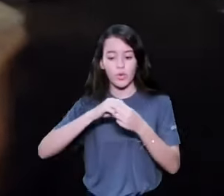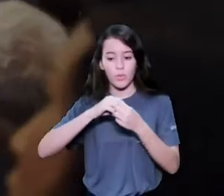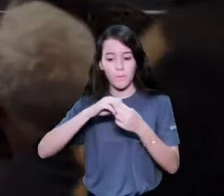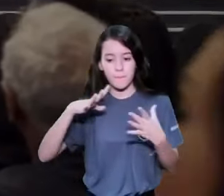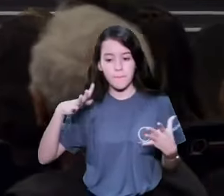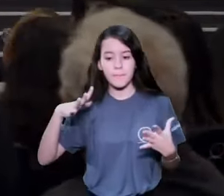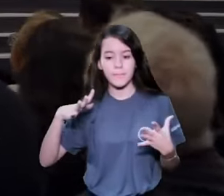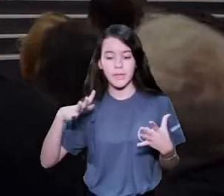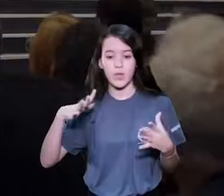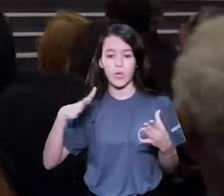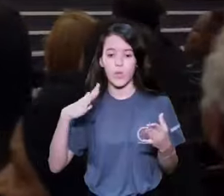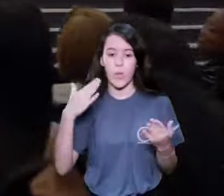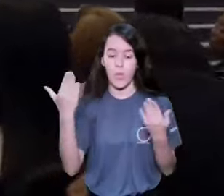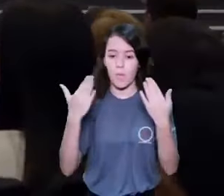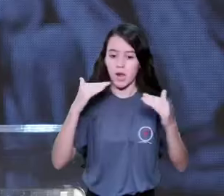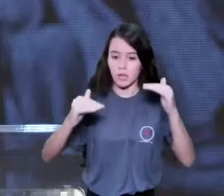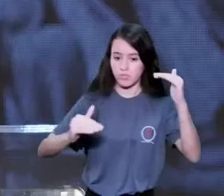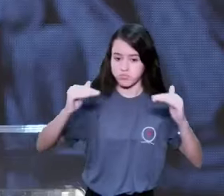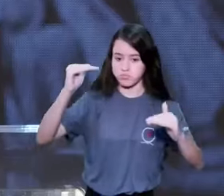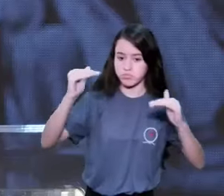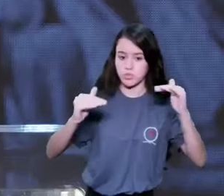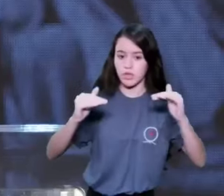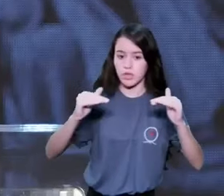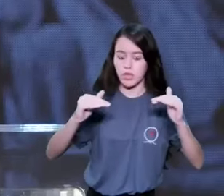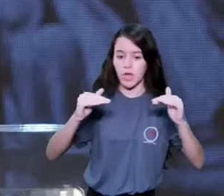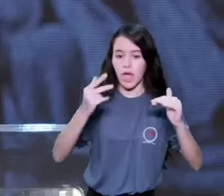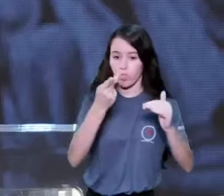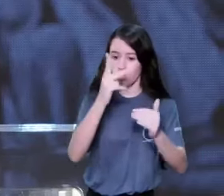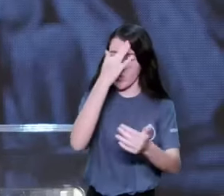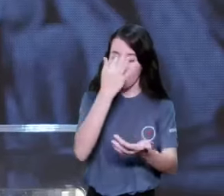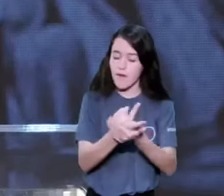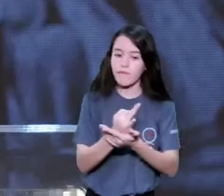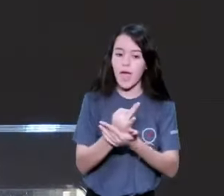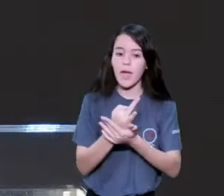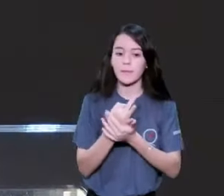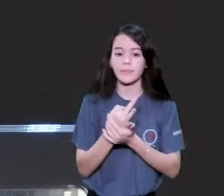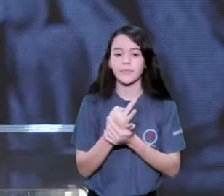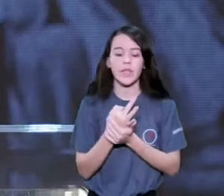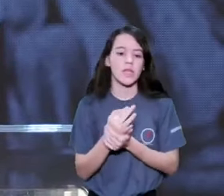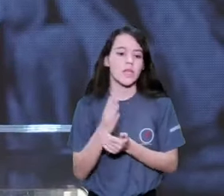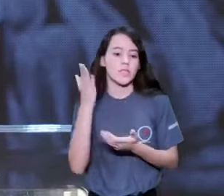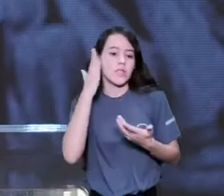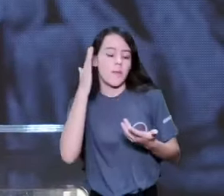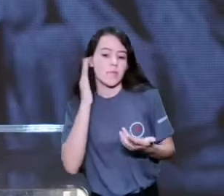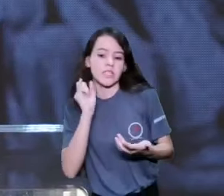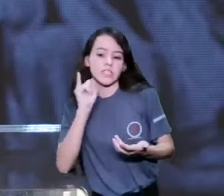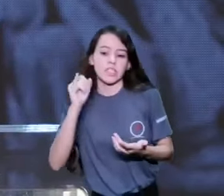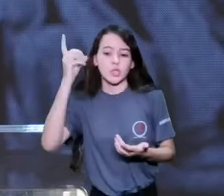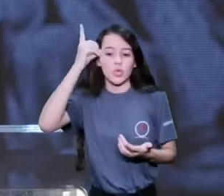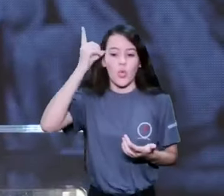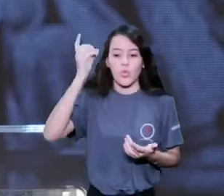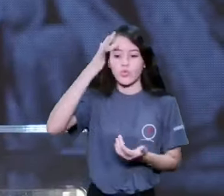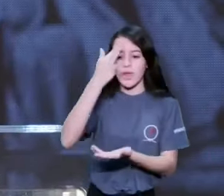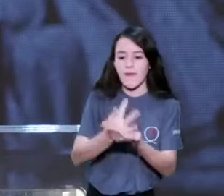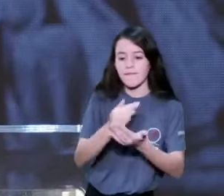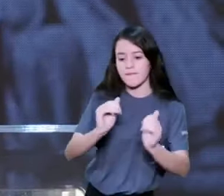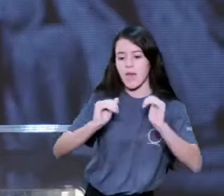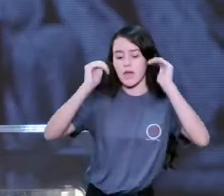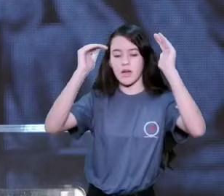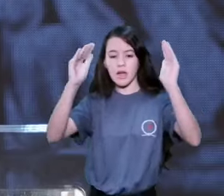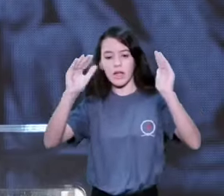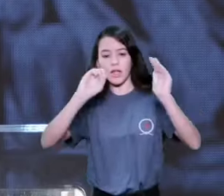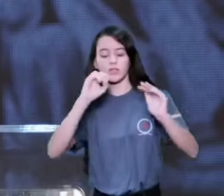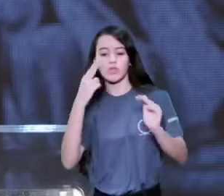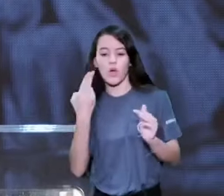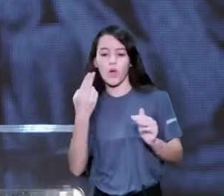é proporcional ao exercício da sua fé ele não quer saber se você tem o dom da fé tem uma grande Fé